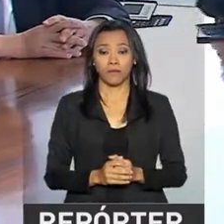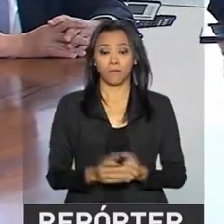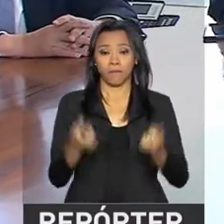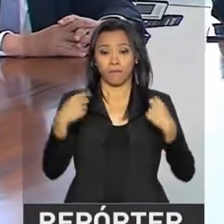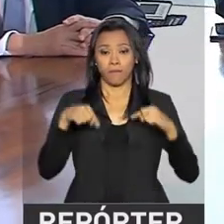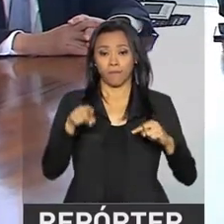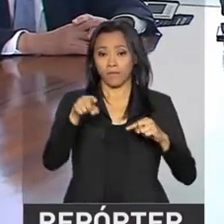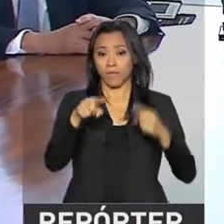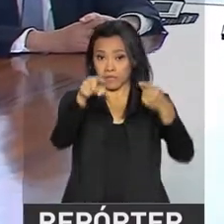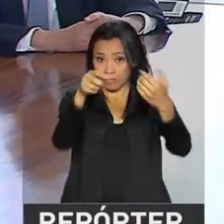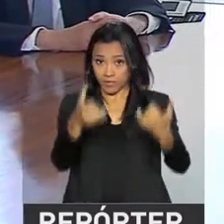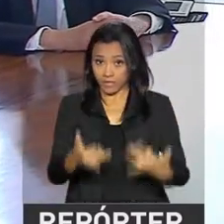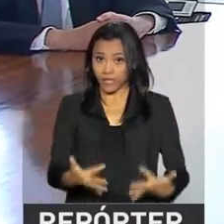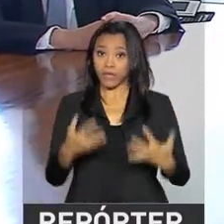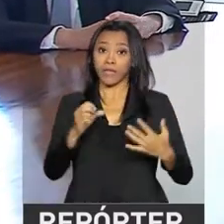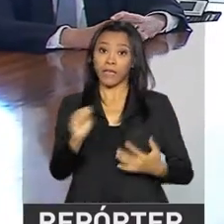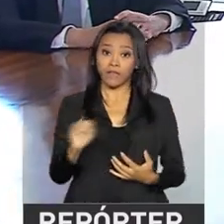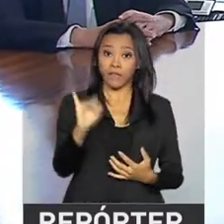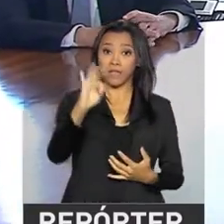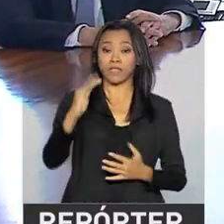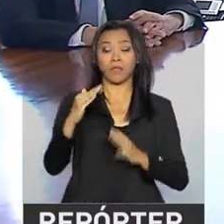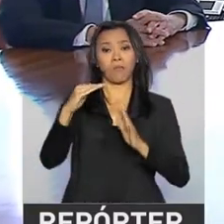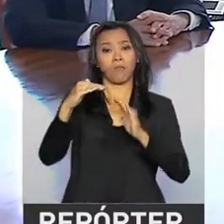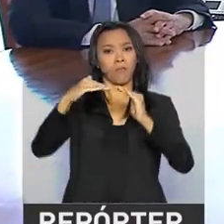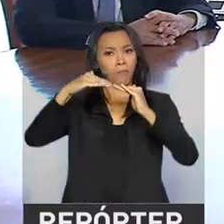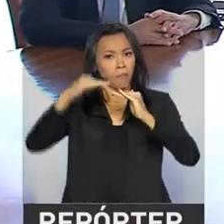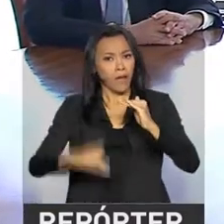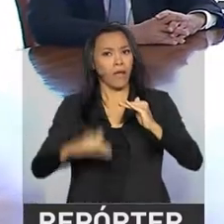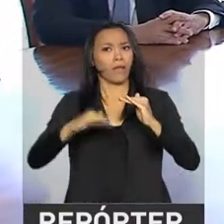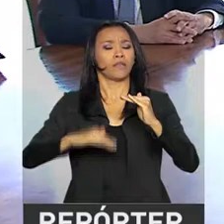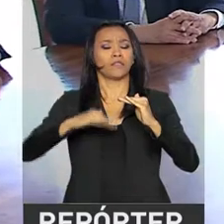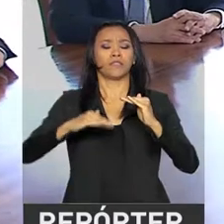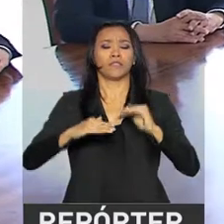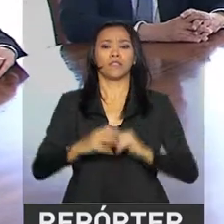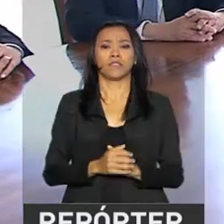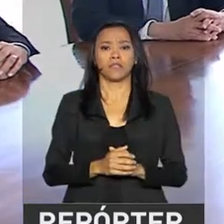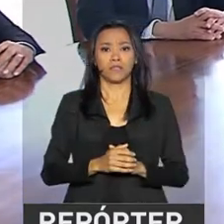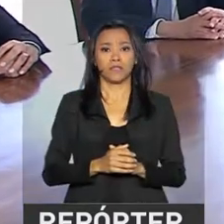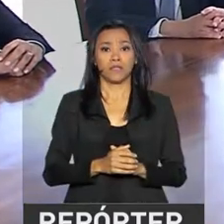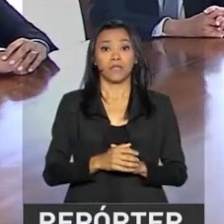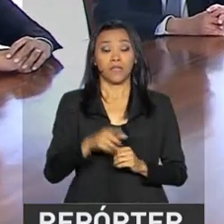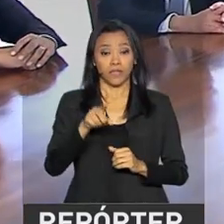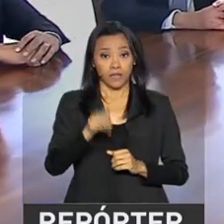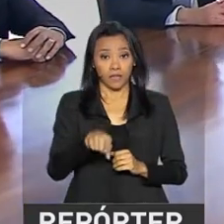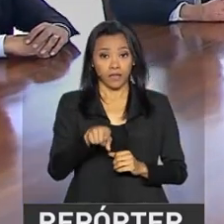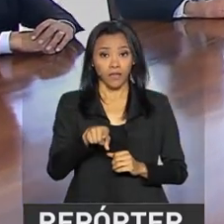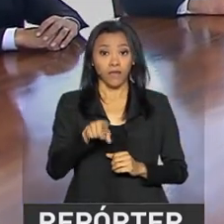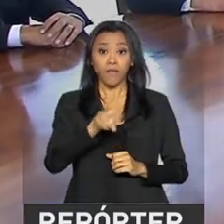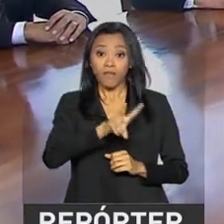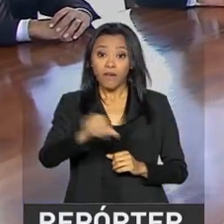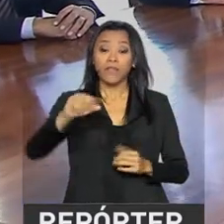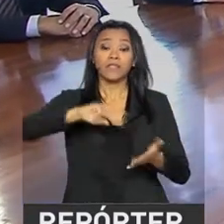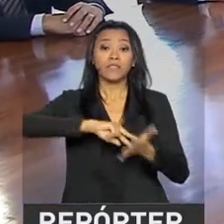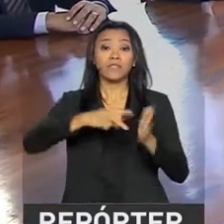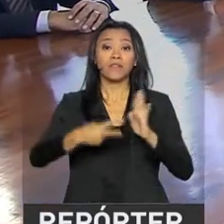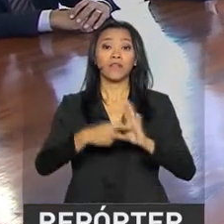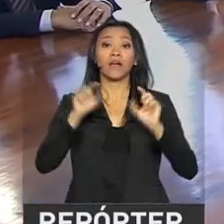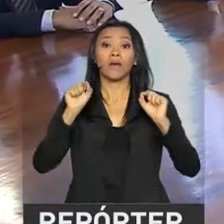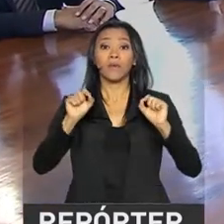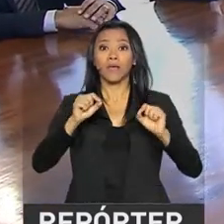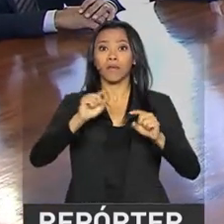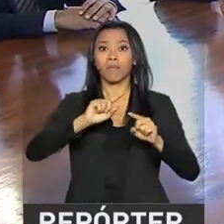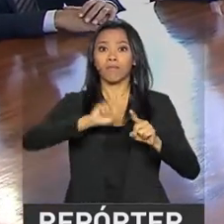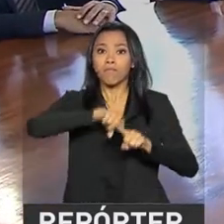a faixa é só para repisar o que muitas vezes tem dito que vai significar exatamente mais